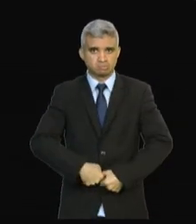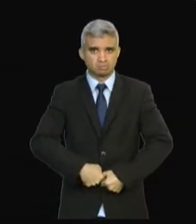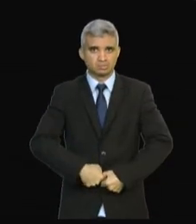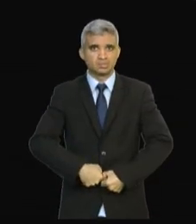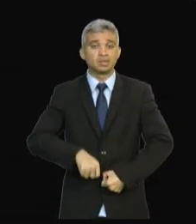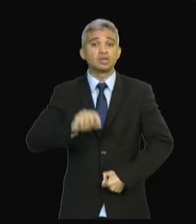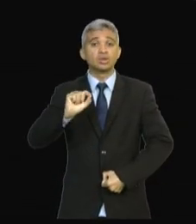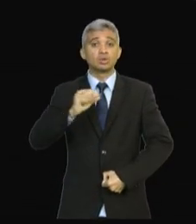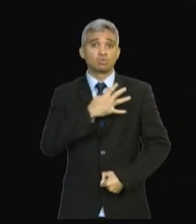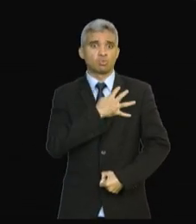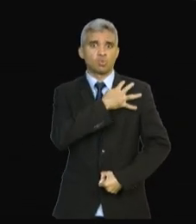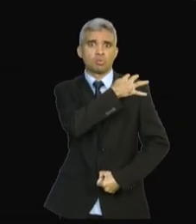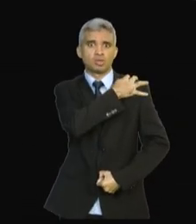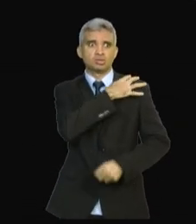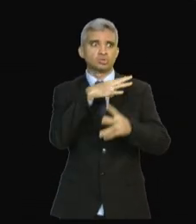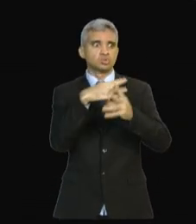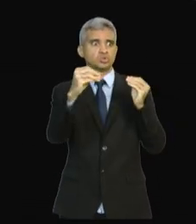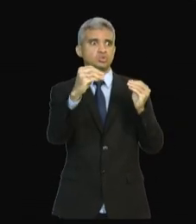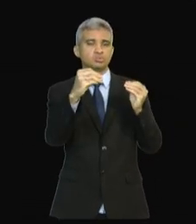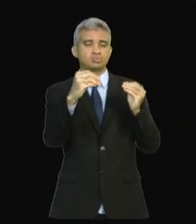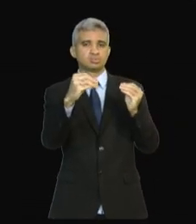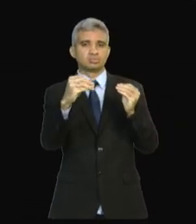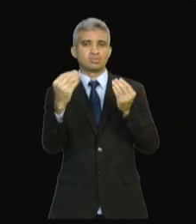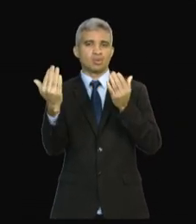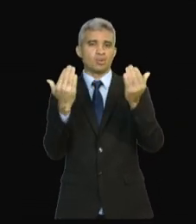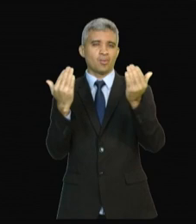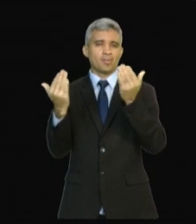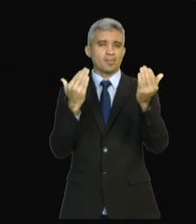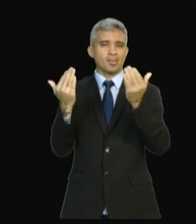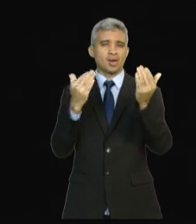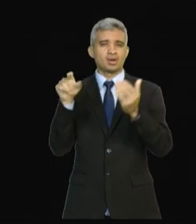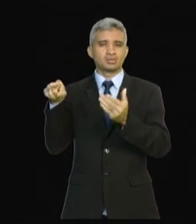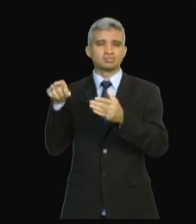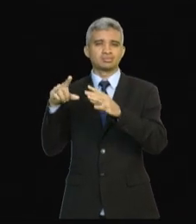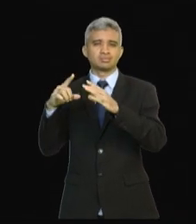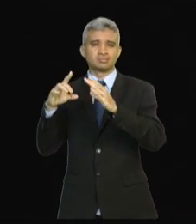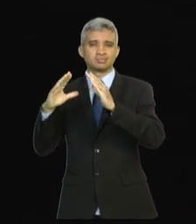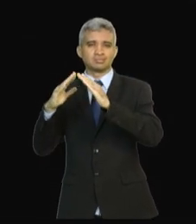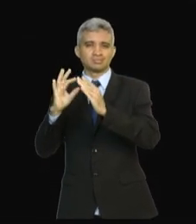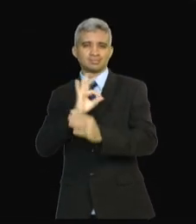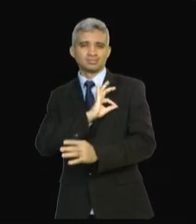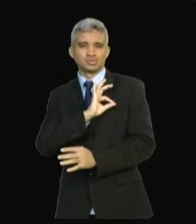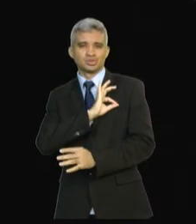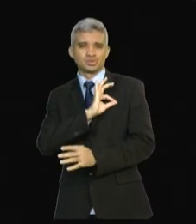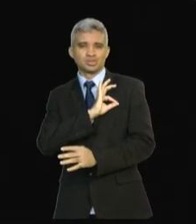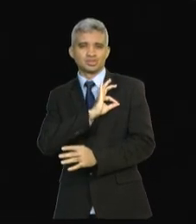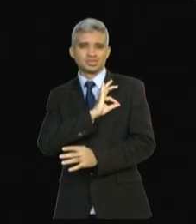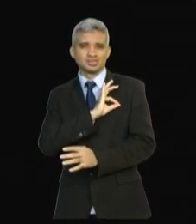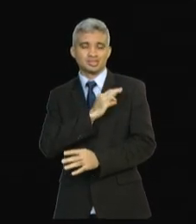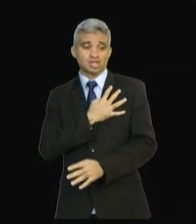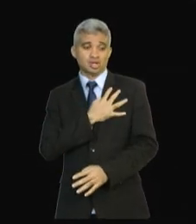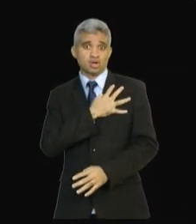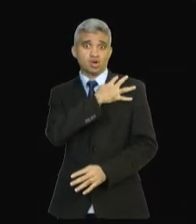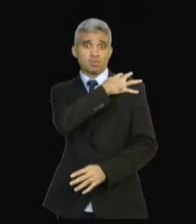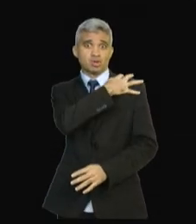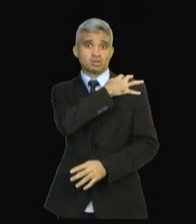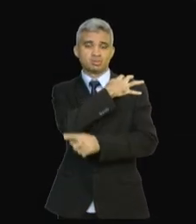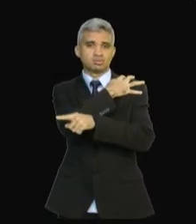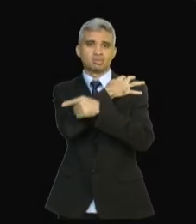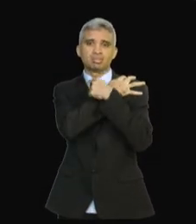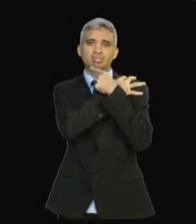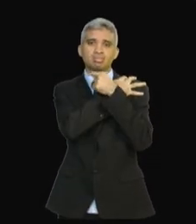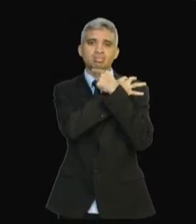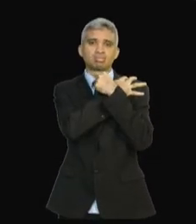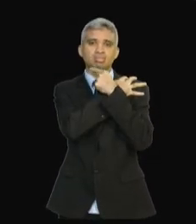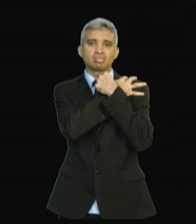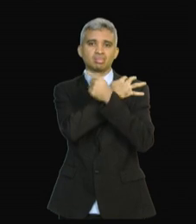os cintos, o comandante não existe. Não existe, a prova disso são os acontecimentos que se seguem